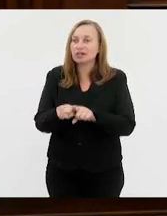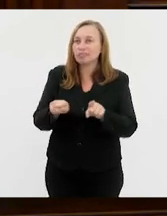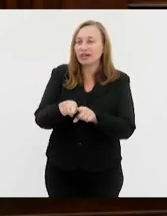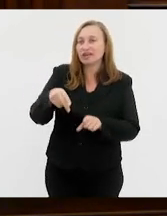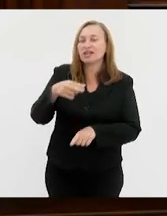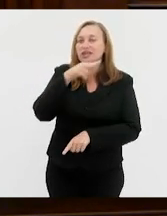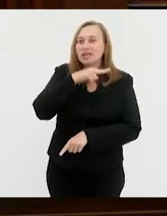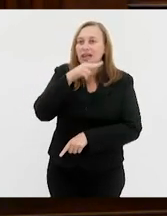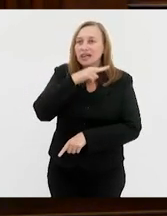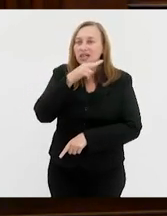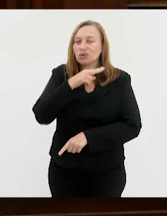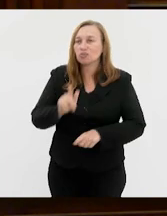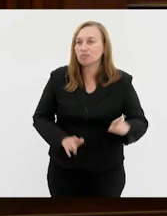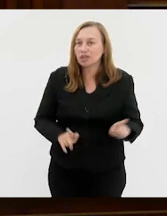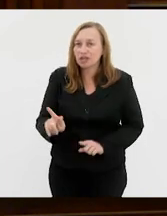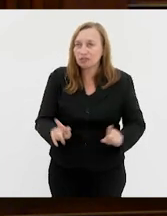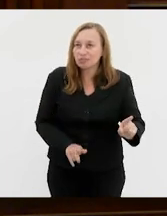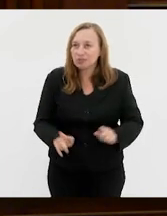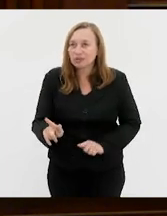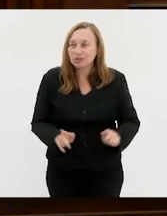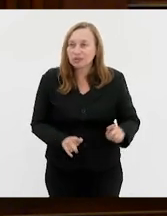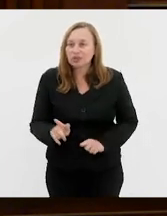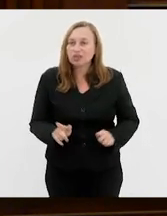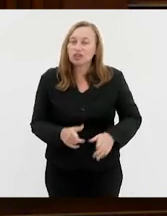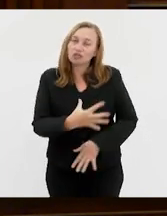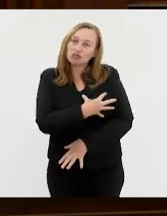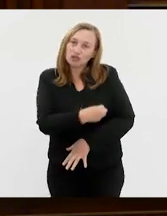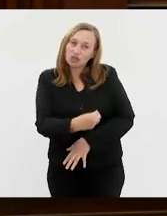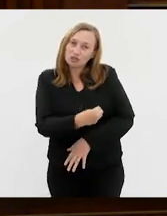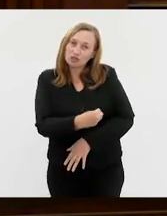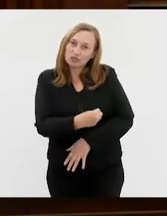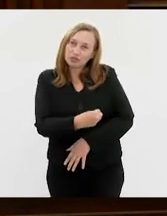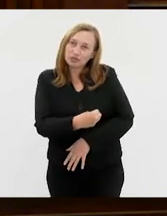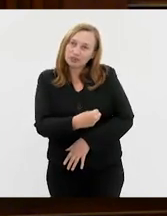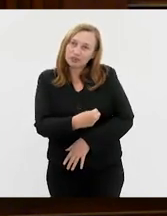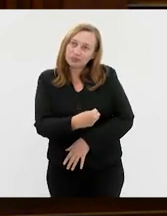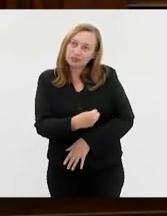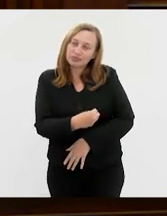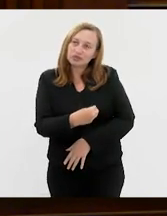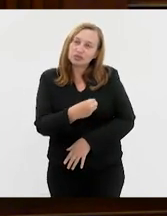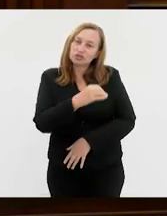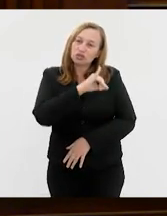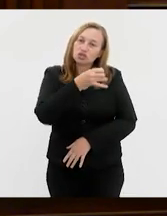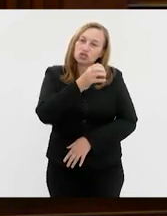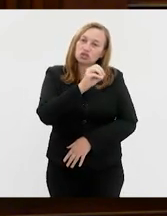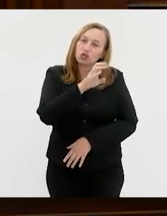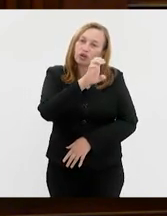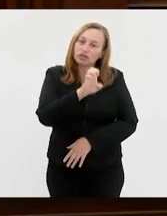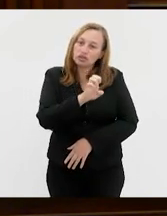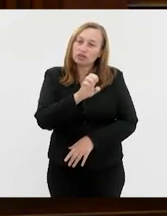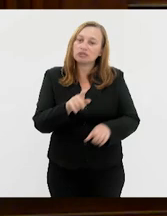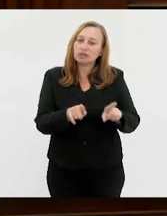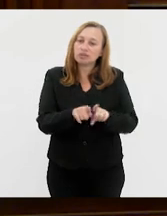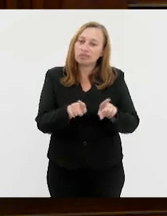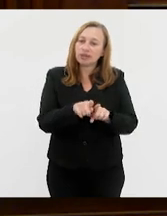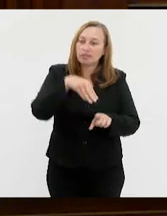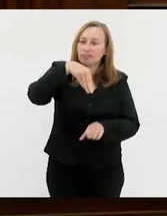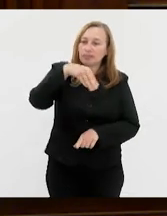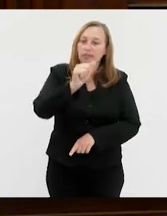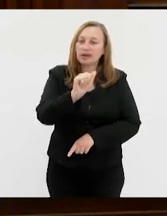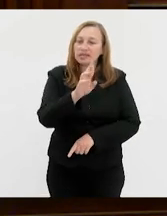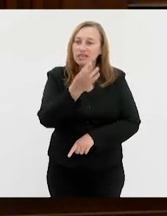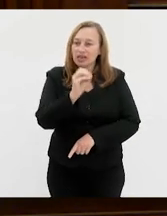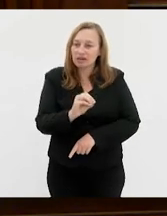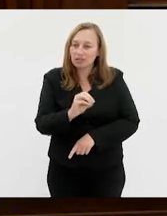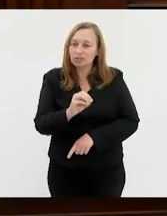ali, os meus filhos, Diógenes, que é o Marcelo,